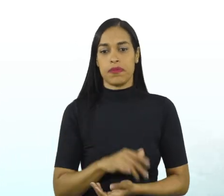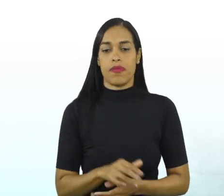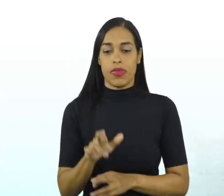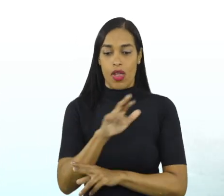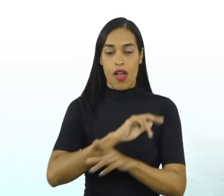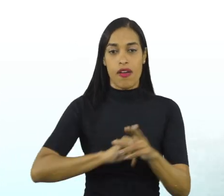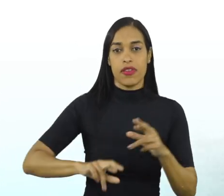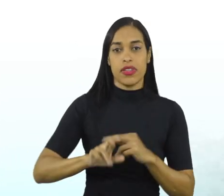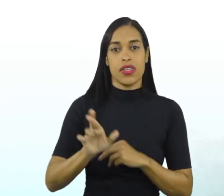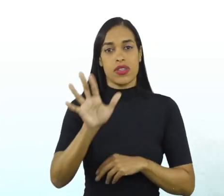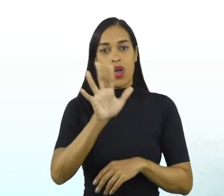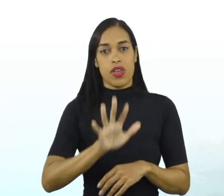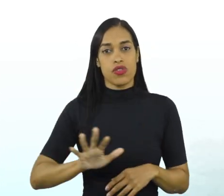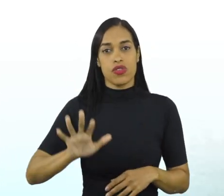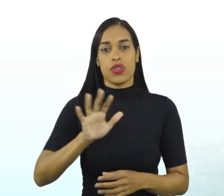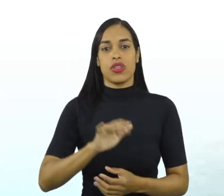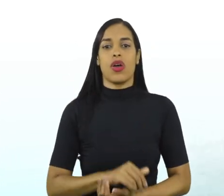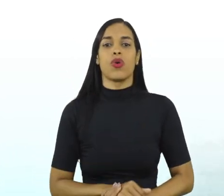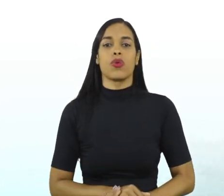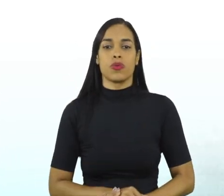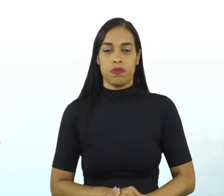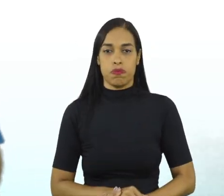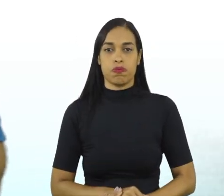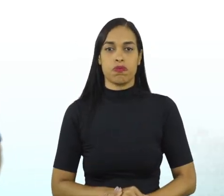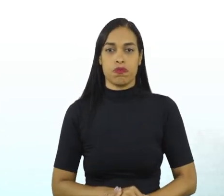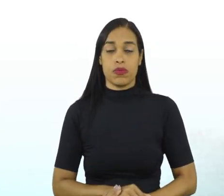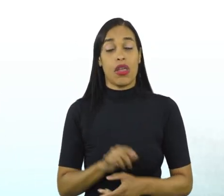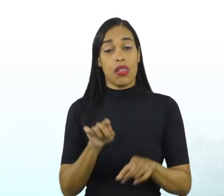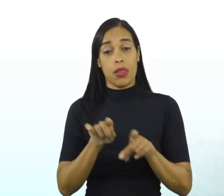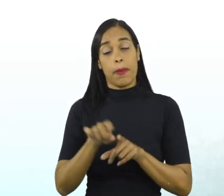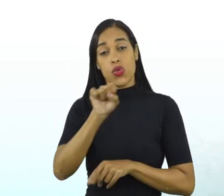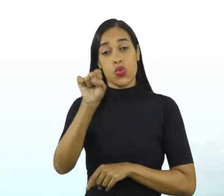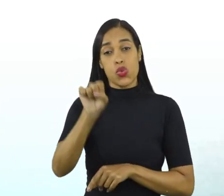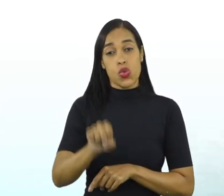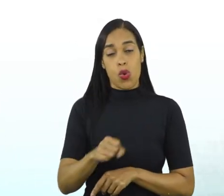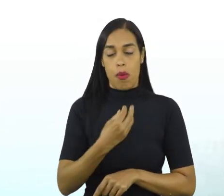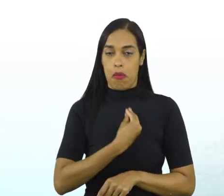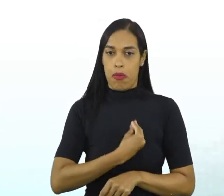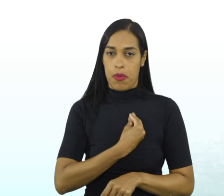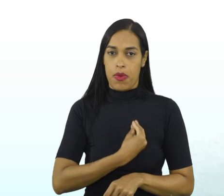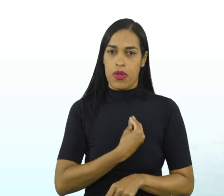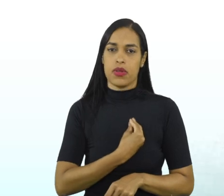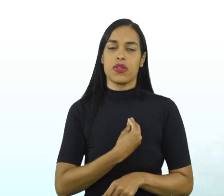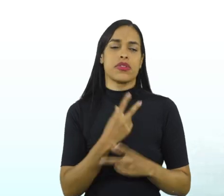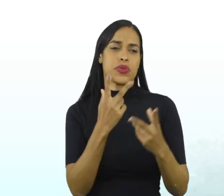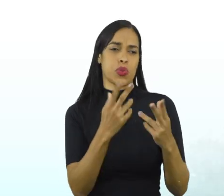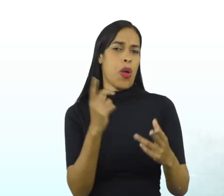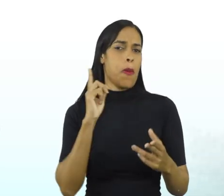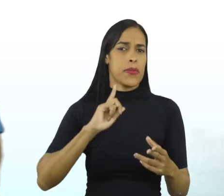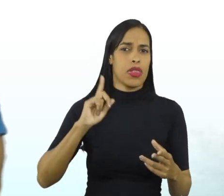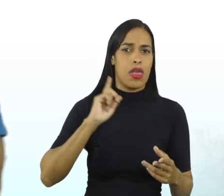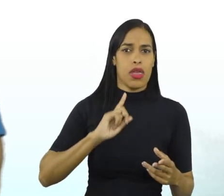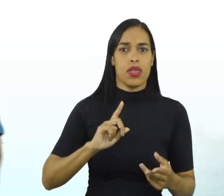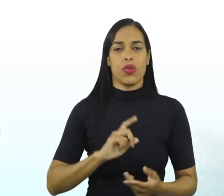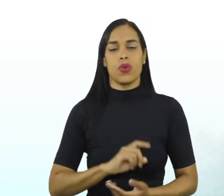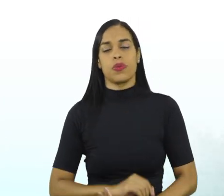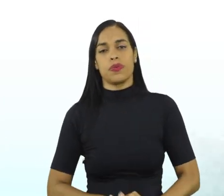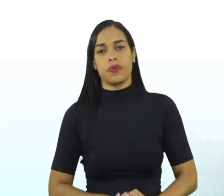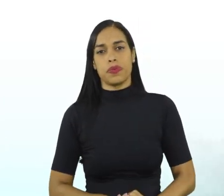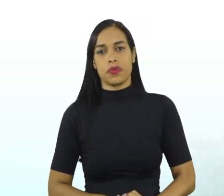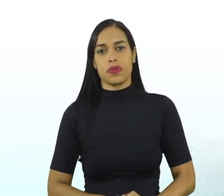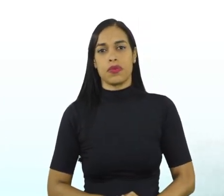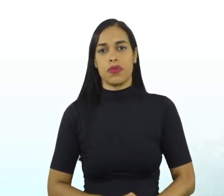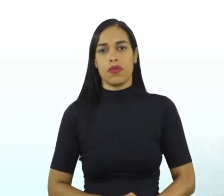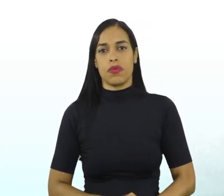Então, a variação regional. O gaúcho, em relação à fala do mineiro, não é?